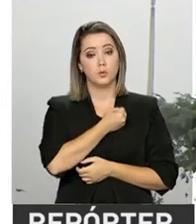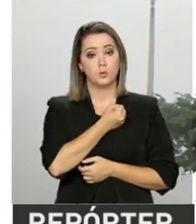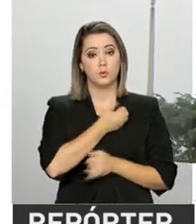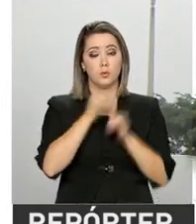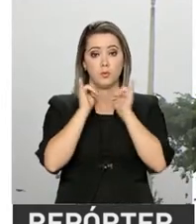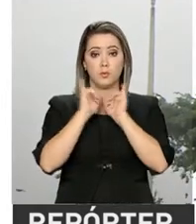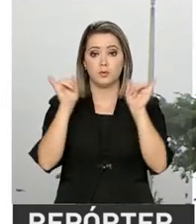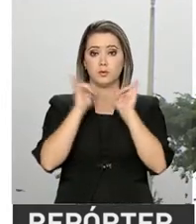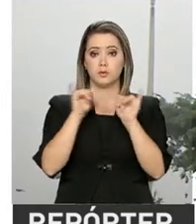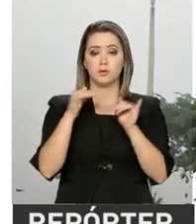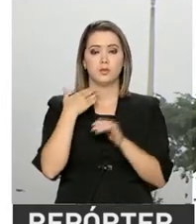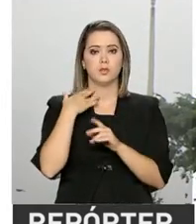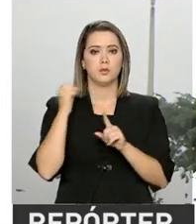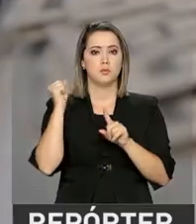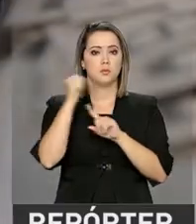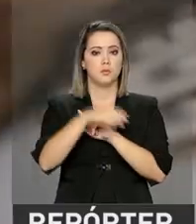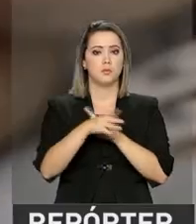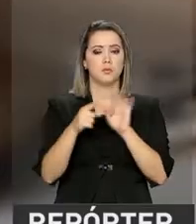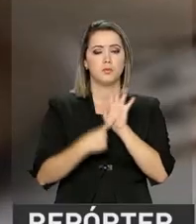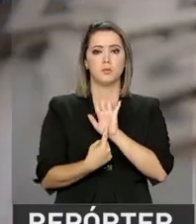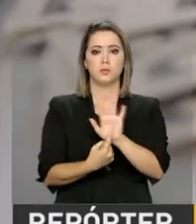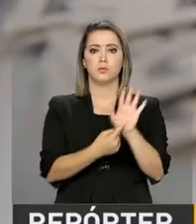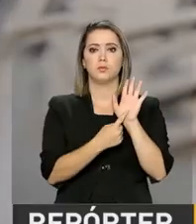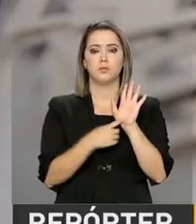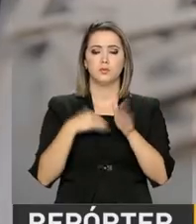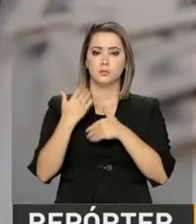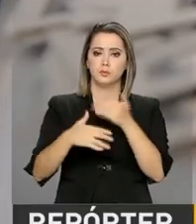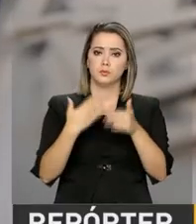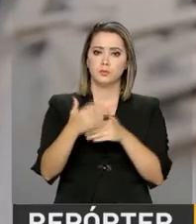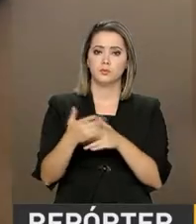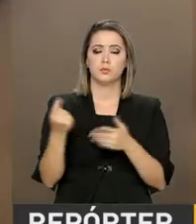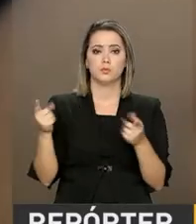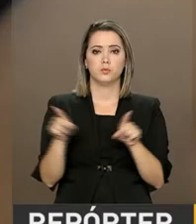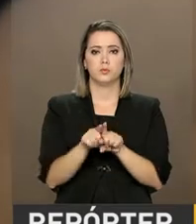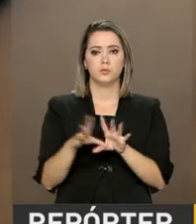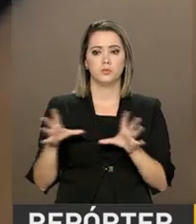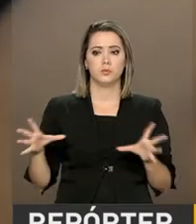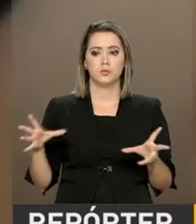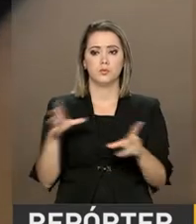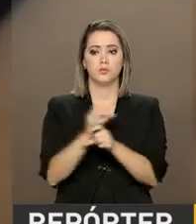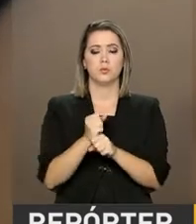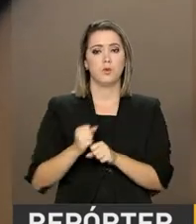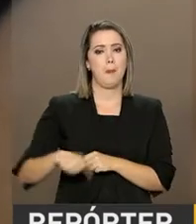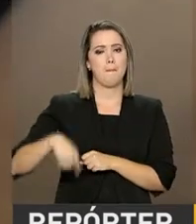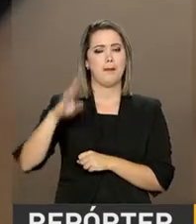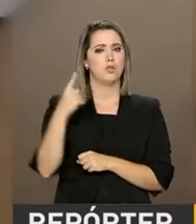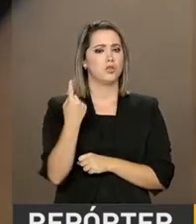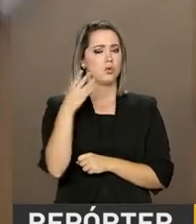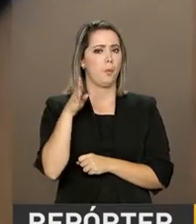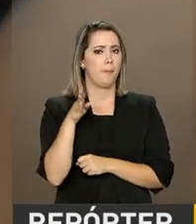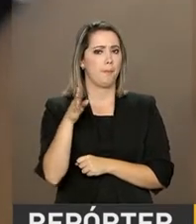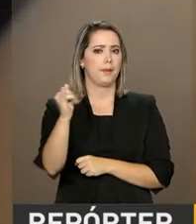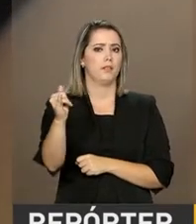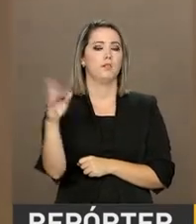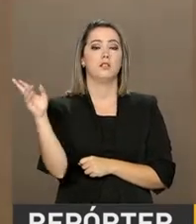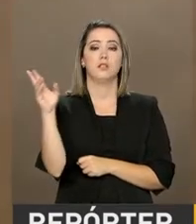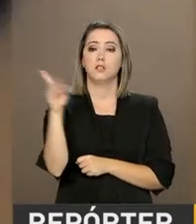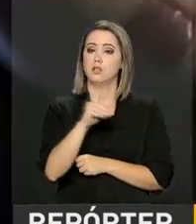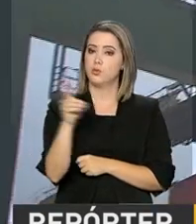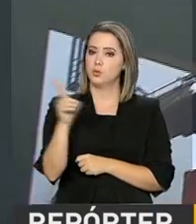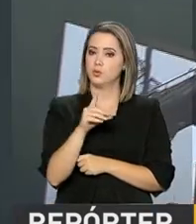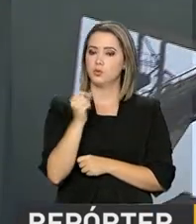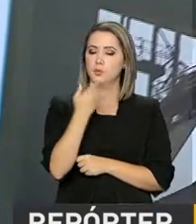pelo banco central mostram que as transações correntes do brasil somaram mais de 1 bilhão e 100 milhões de